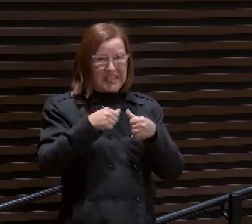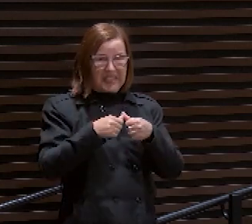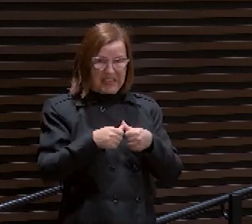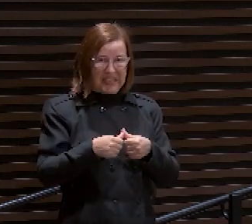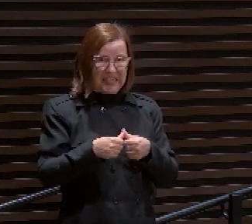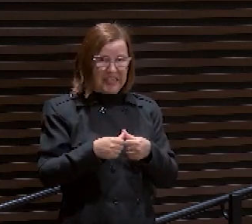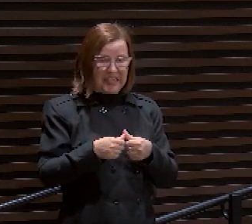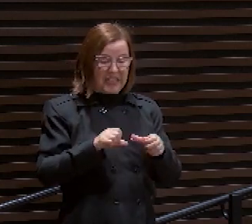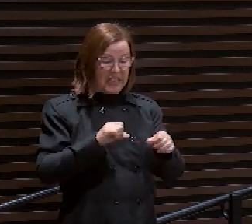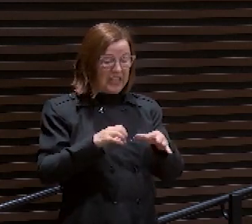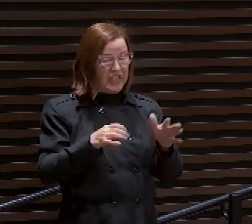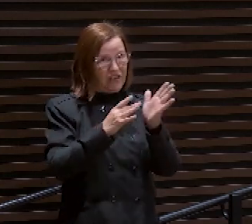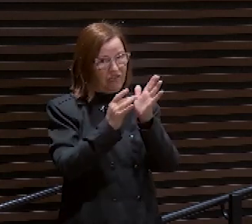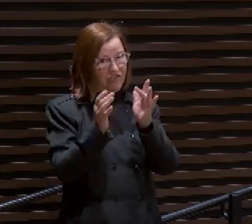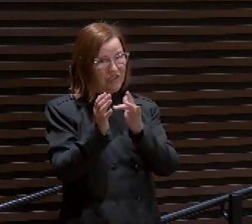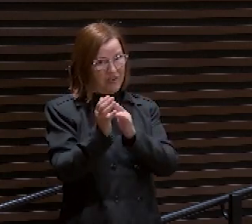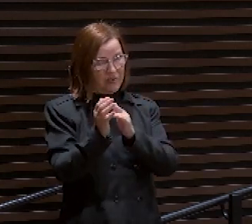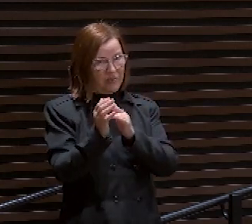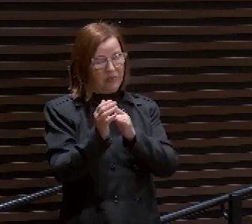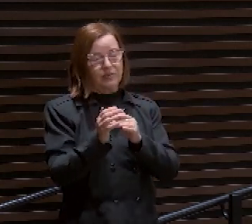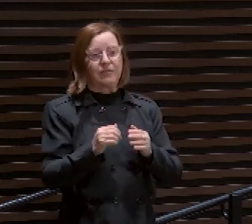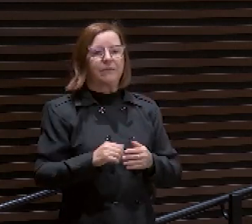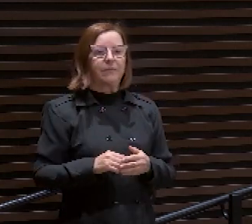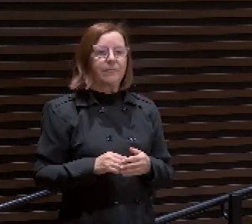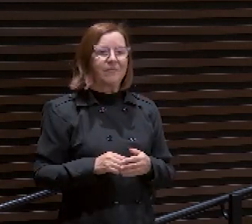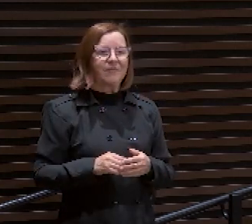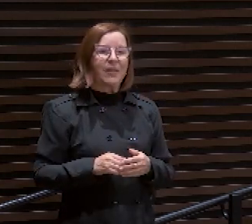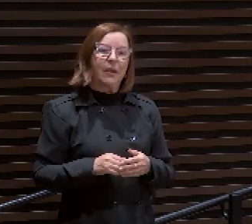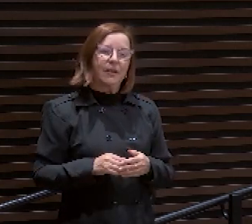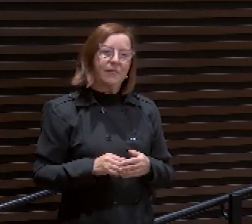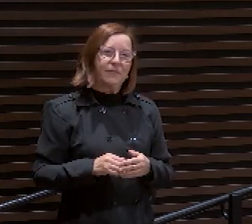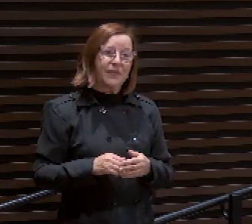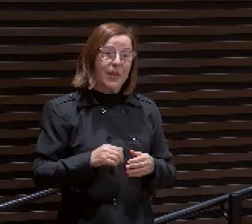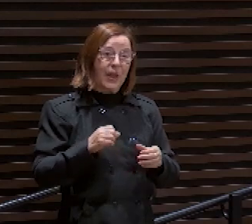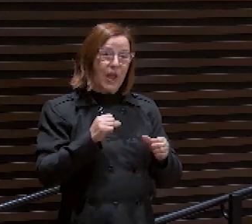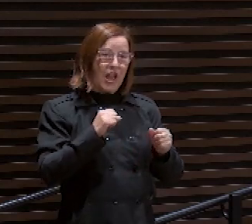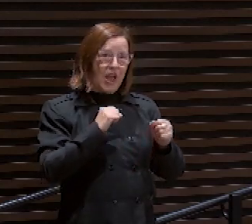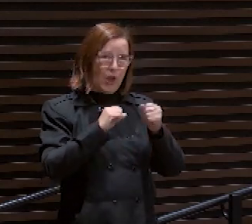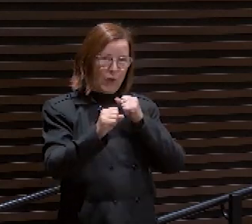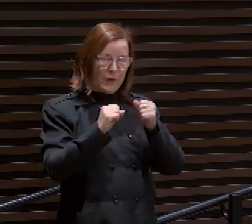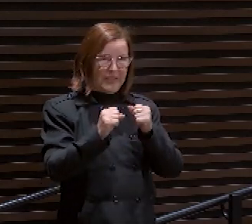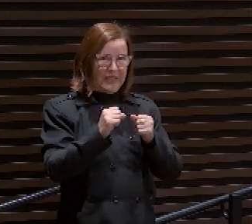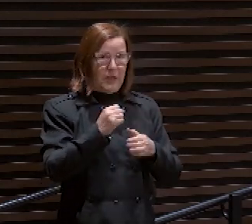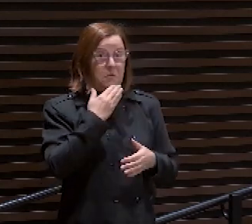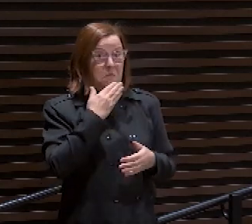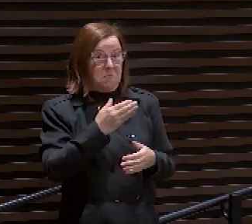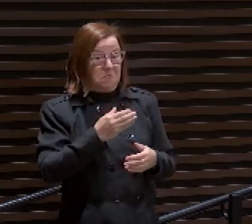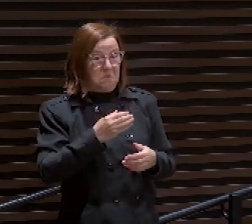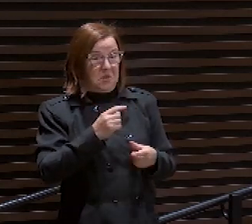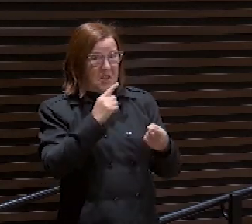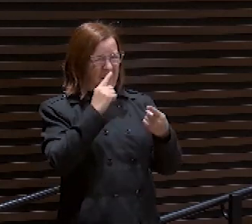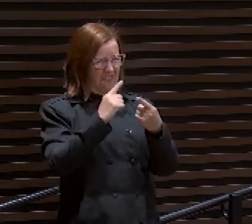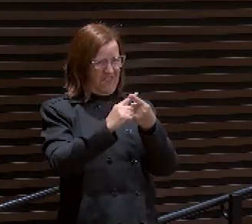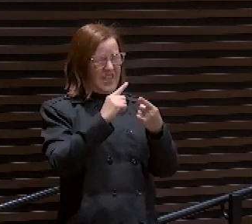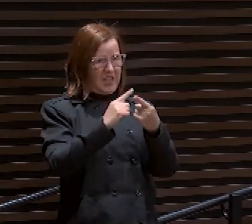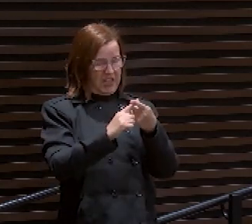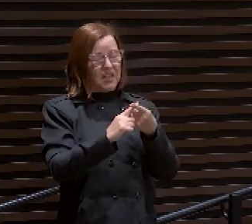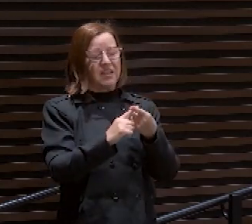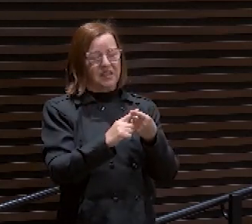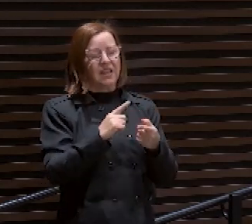esses ensinamentos da Antiga Aliança? Com os salmos imprecatórios de vingança, nós temos salmos no Antigo Testamento de